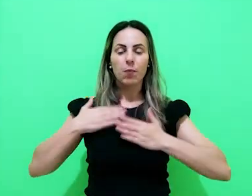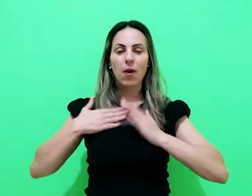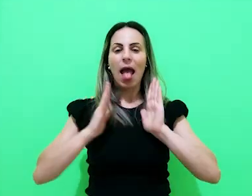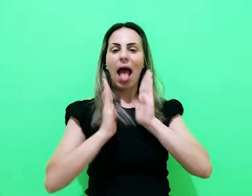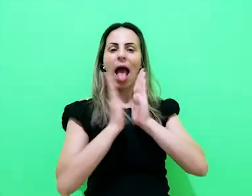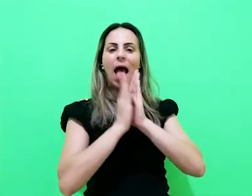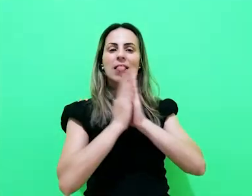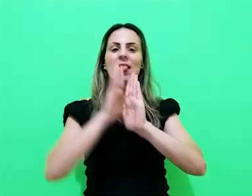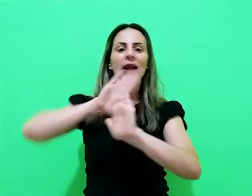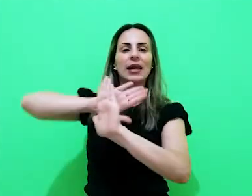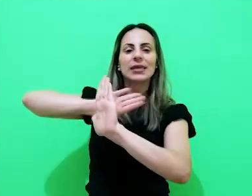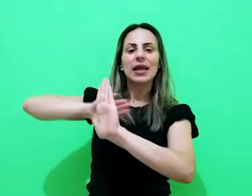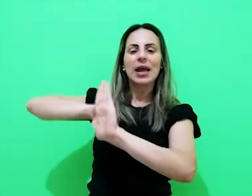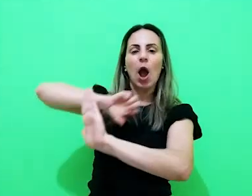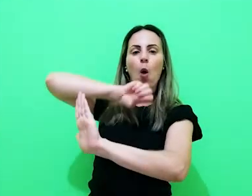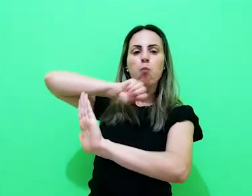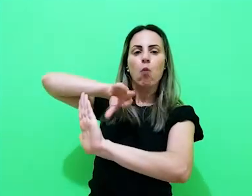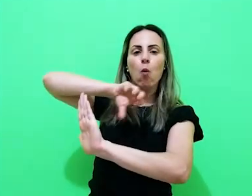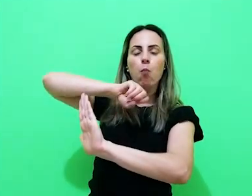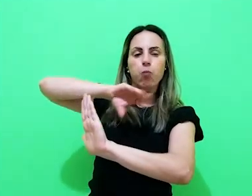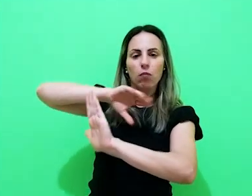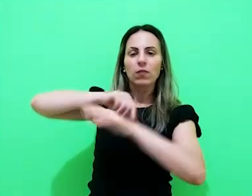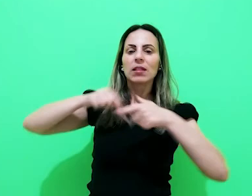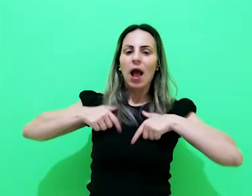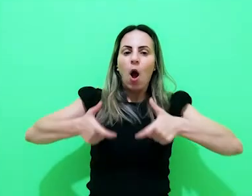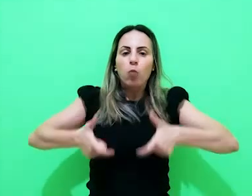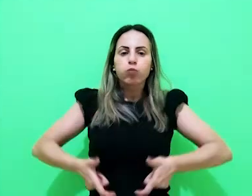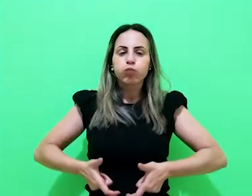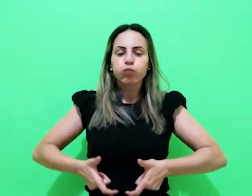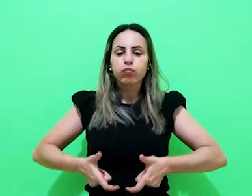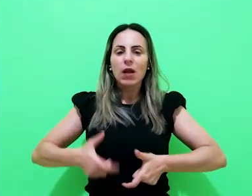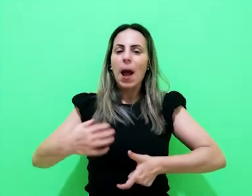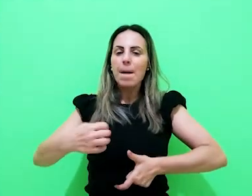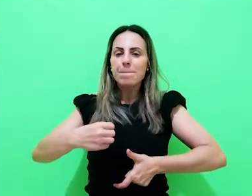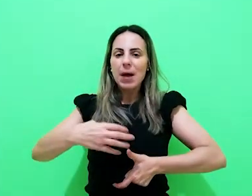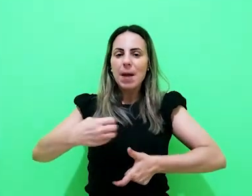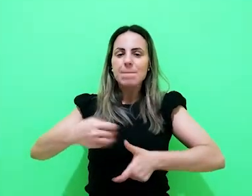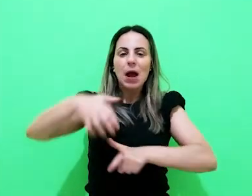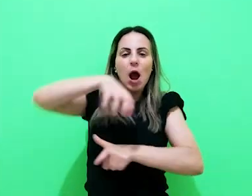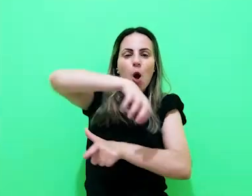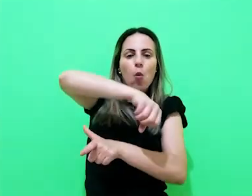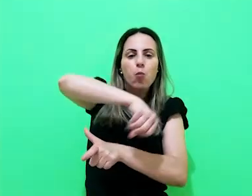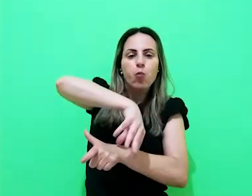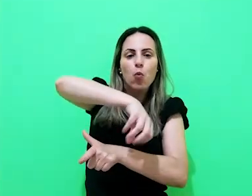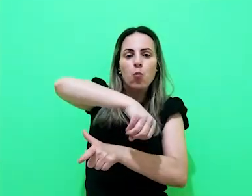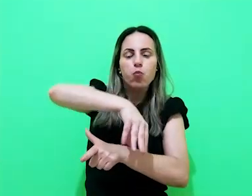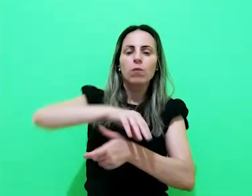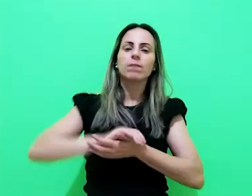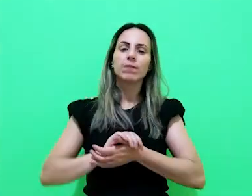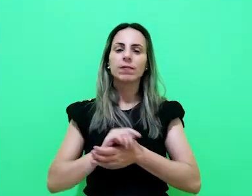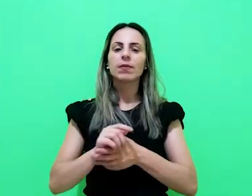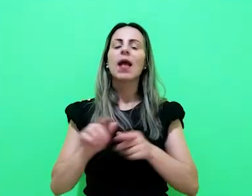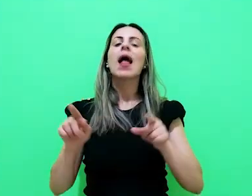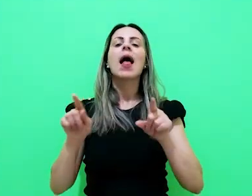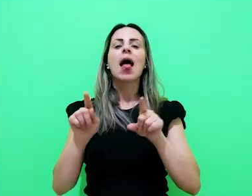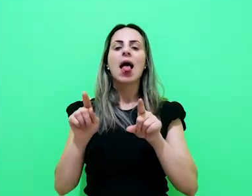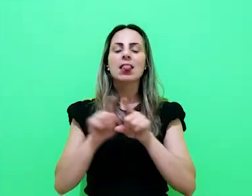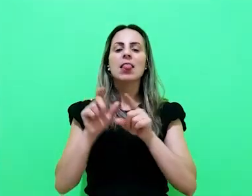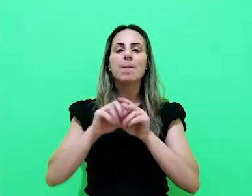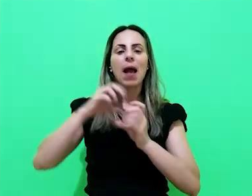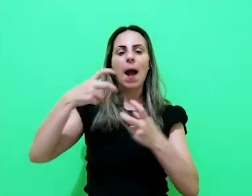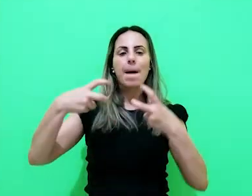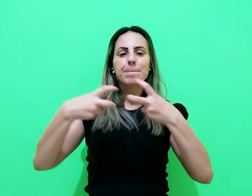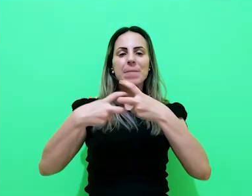anteroposterior, o raio-x de bacia, né, que a gente também utiliza, e o raio-x